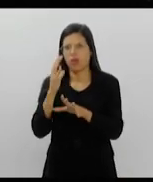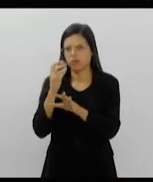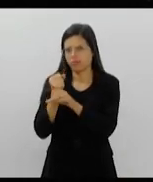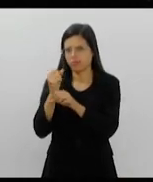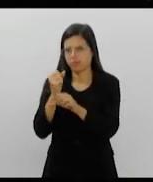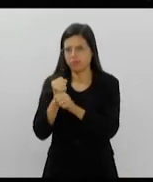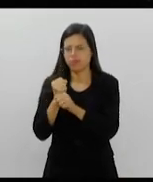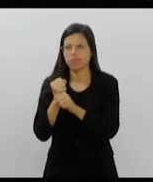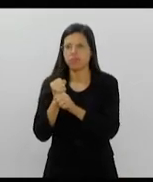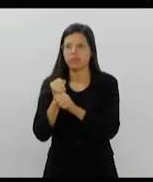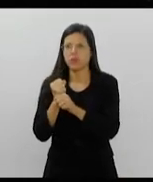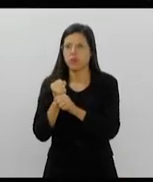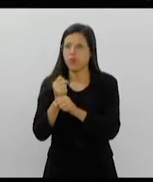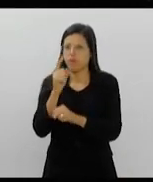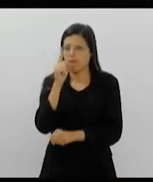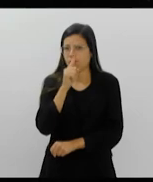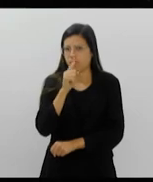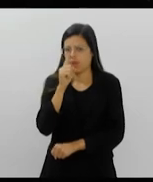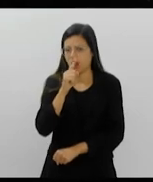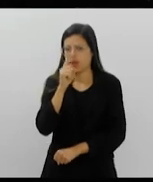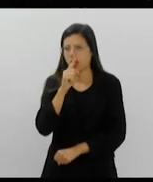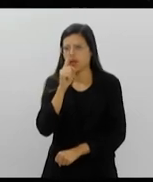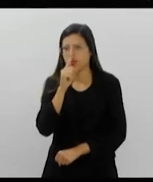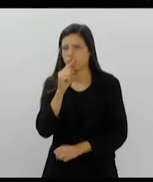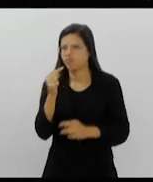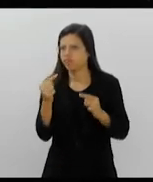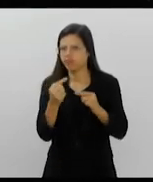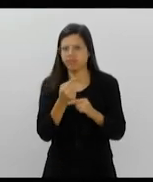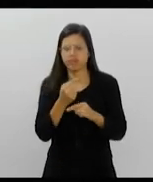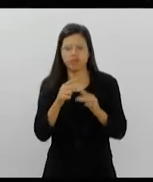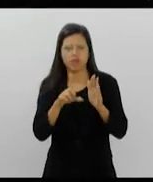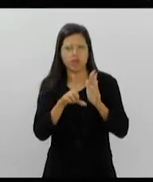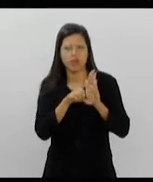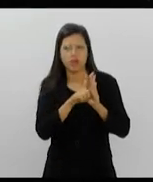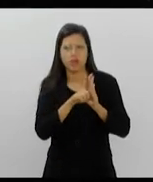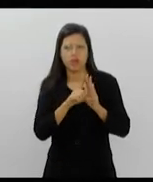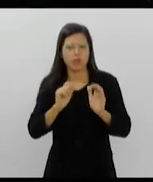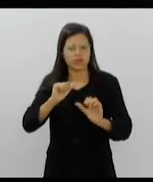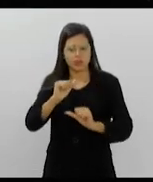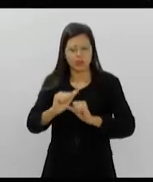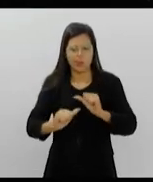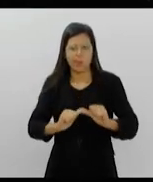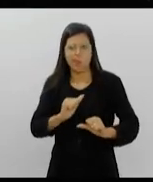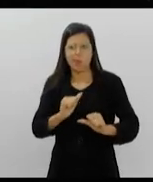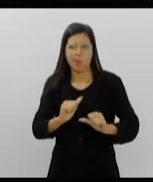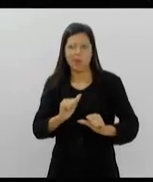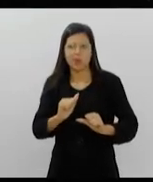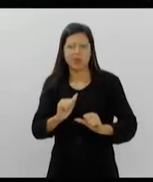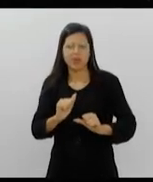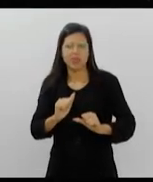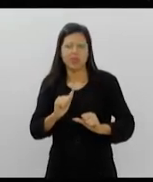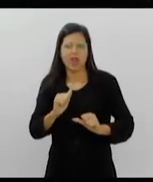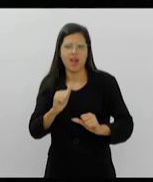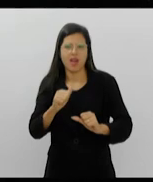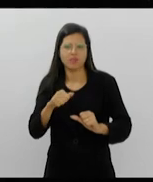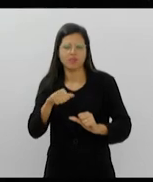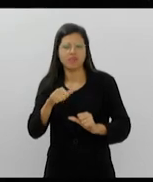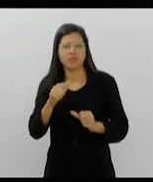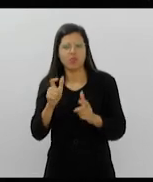absolutamente ilegal e frágil, onde você muda a fonte de pagamento depois do pagamento ter sido